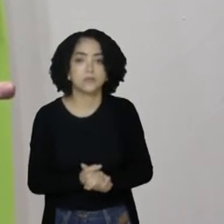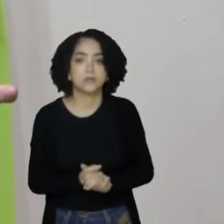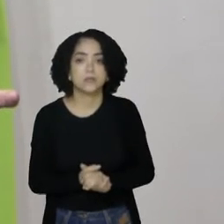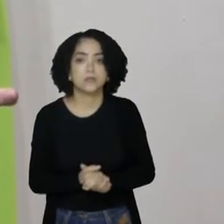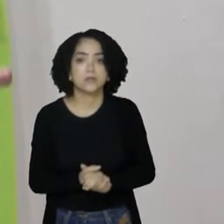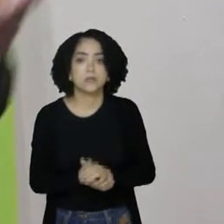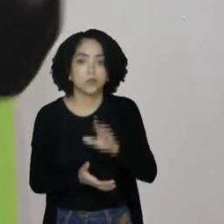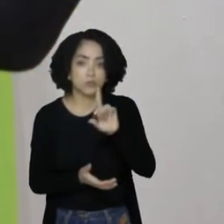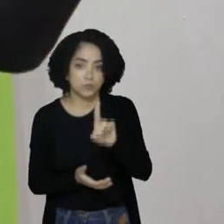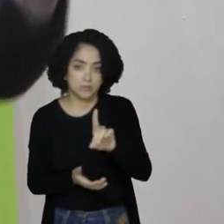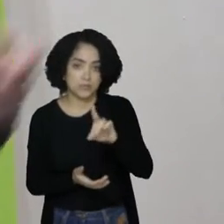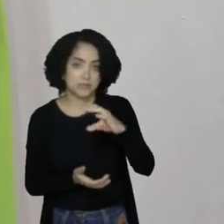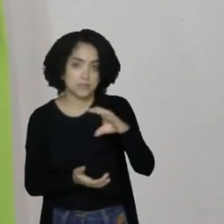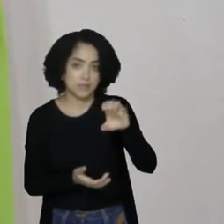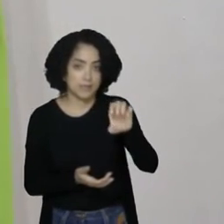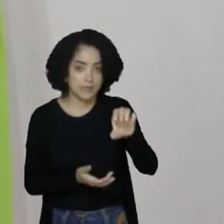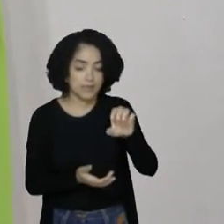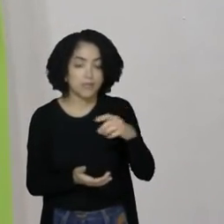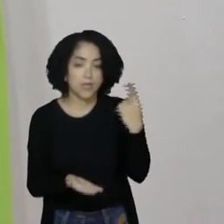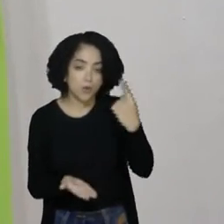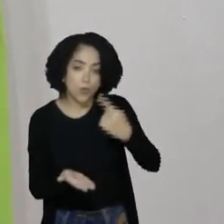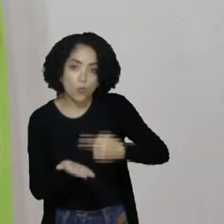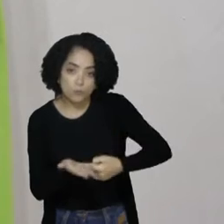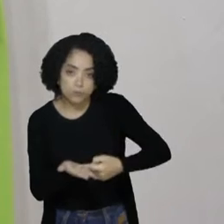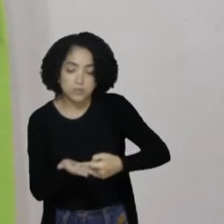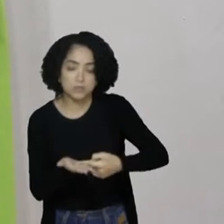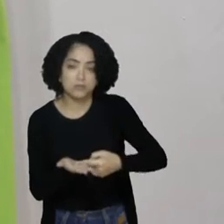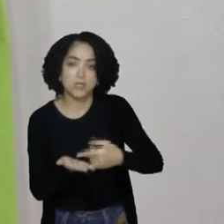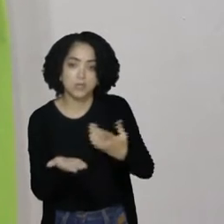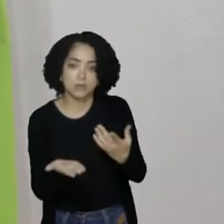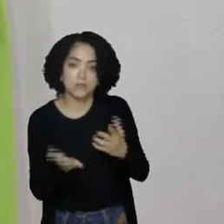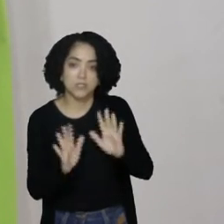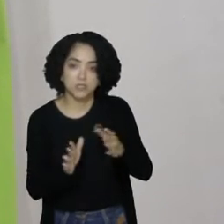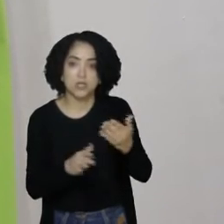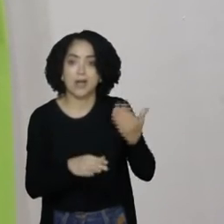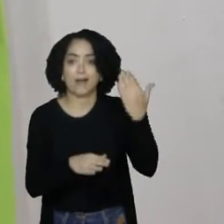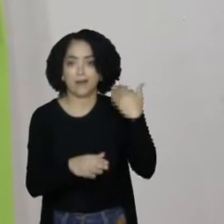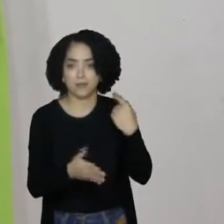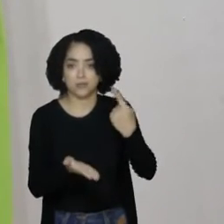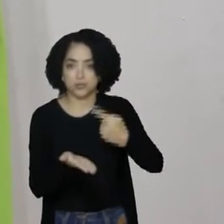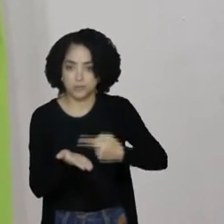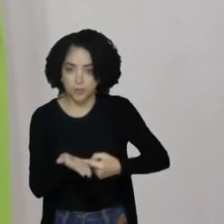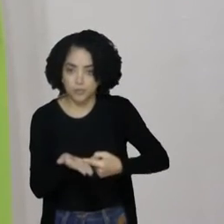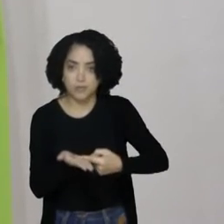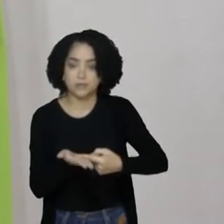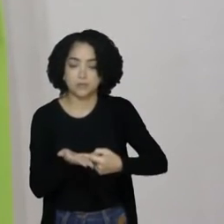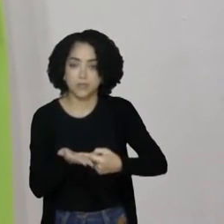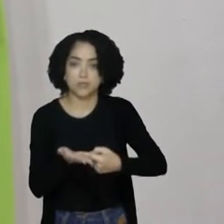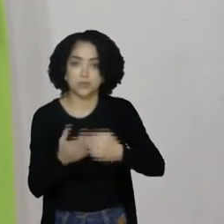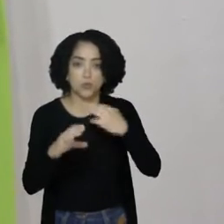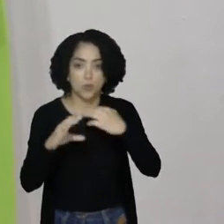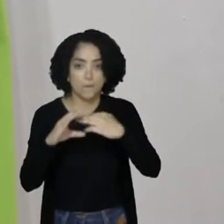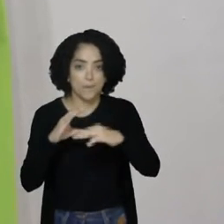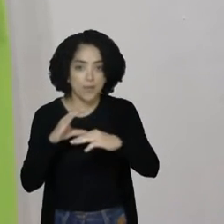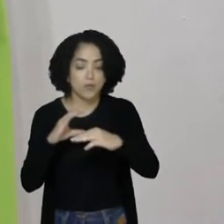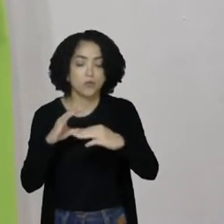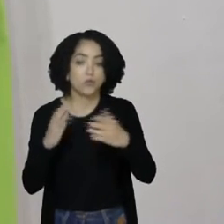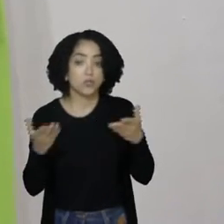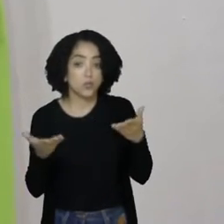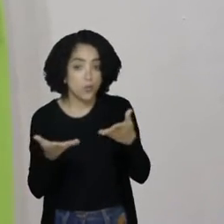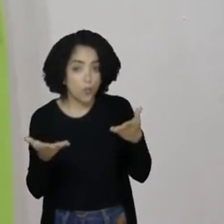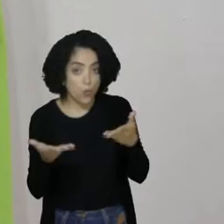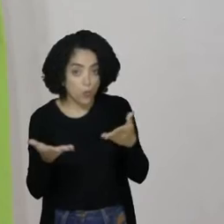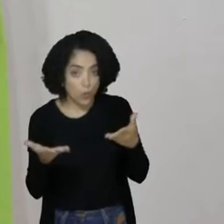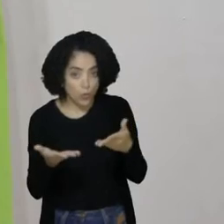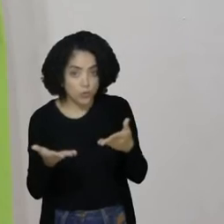E o DCE cumpriu o que prometeu, através de e-mail, que hoje eles